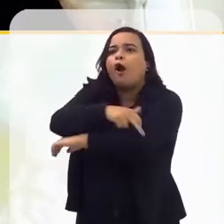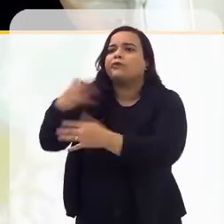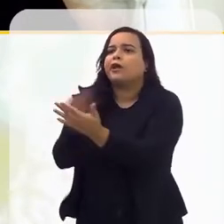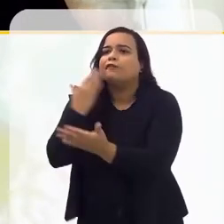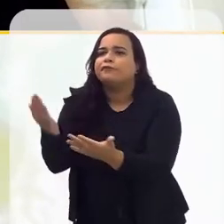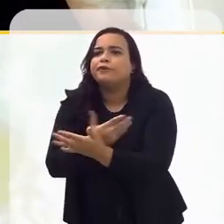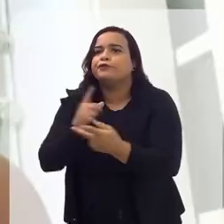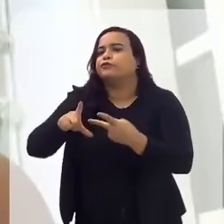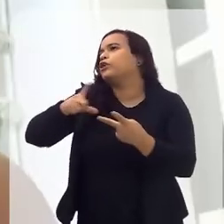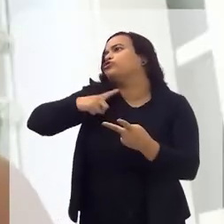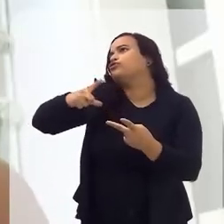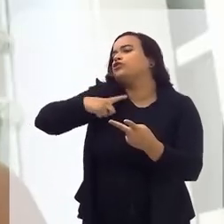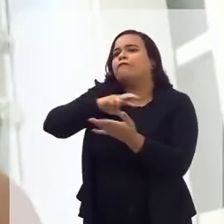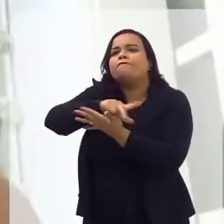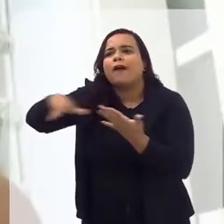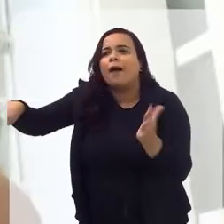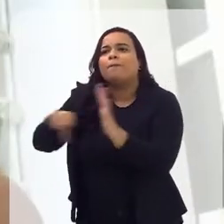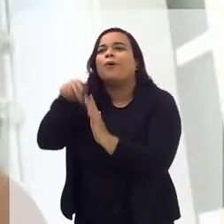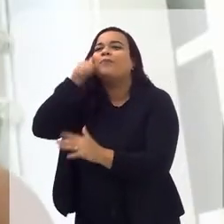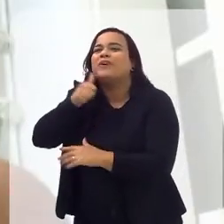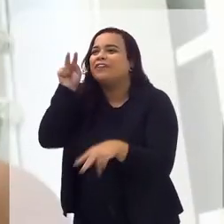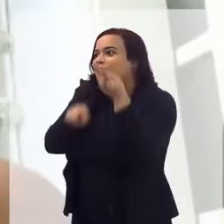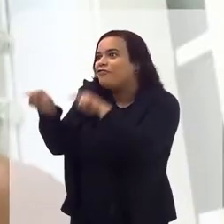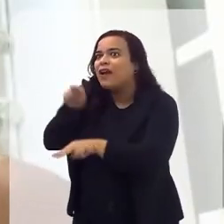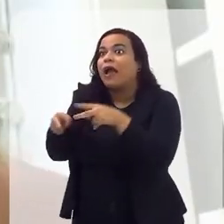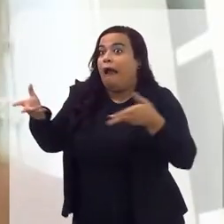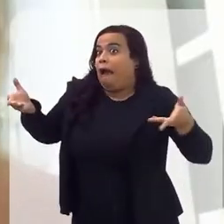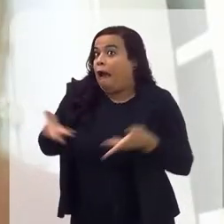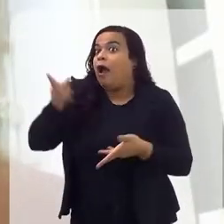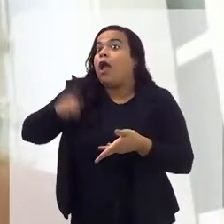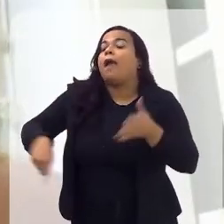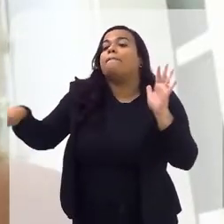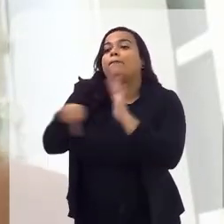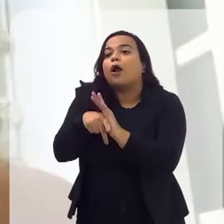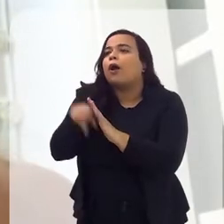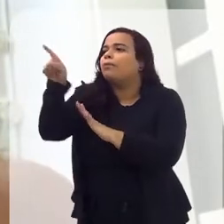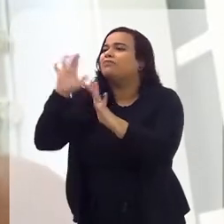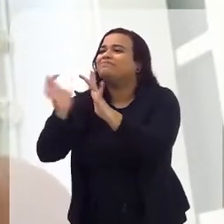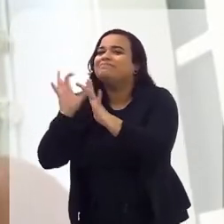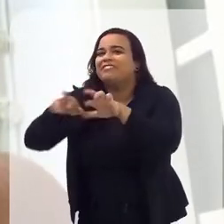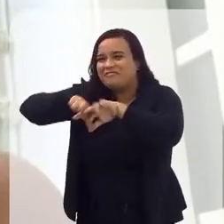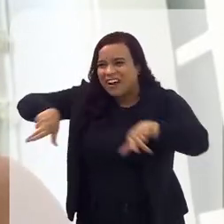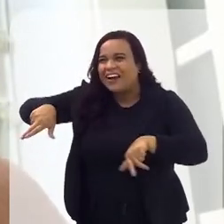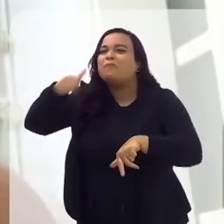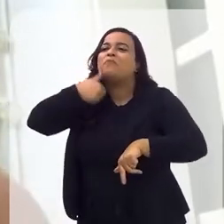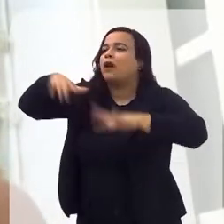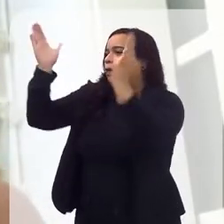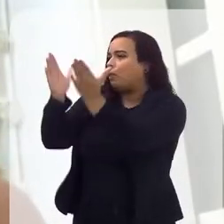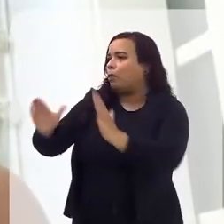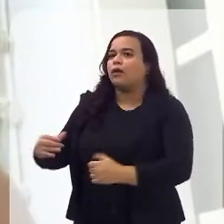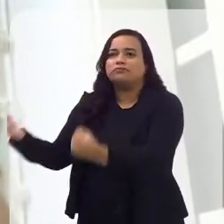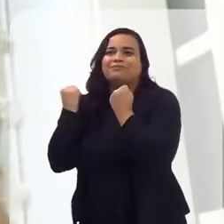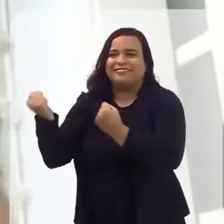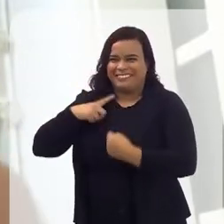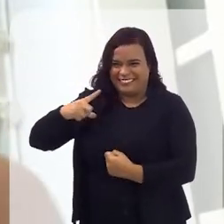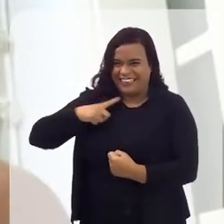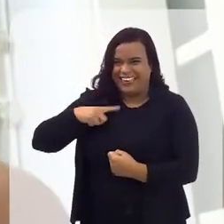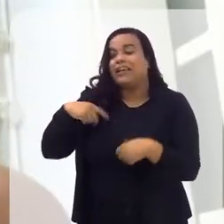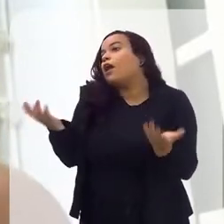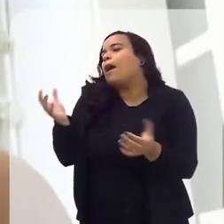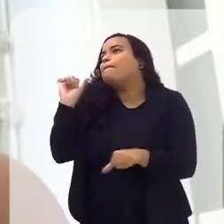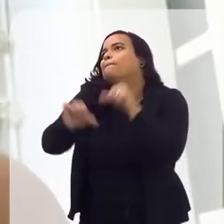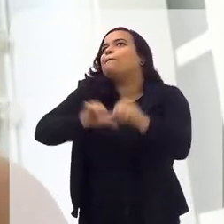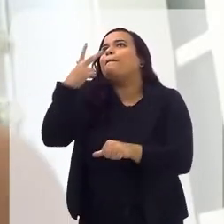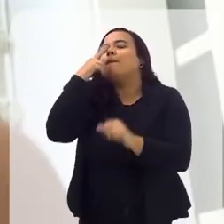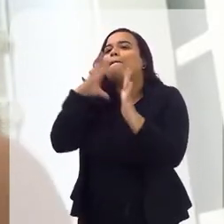revistas, enfim, do universo feminino, agora é o universo das blogueiras, das musas fitness. Então, a gente vê que, assim, só mudou o formato,